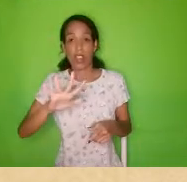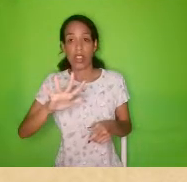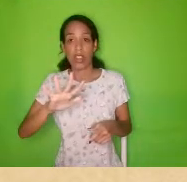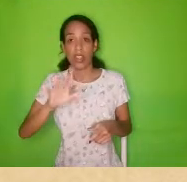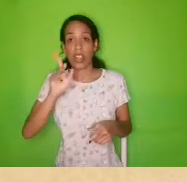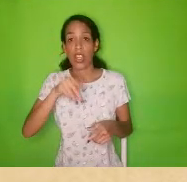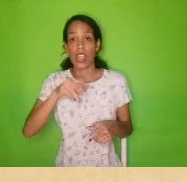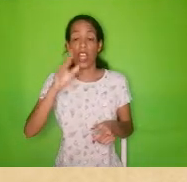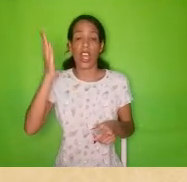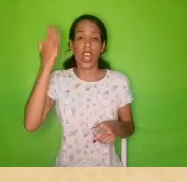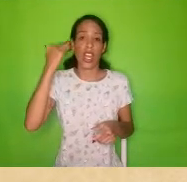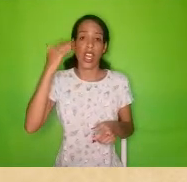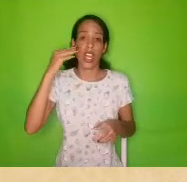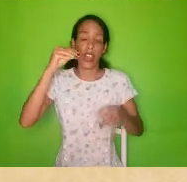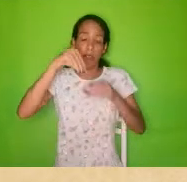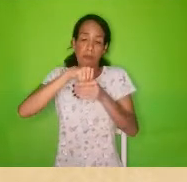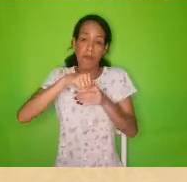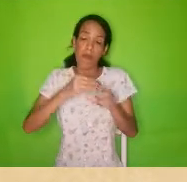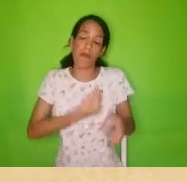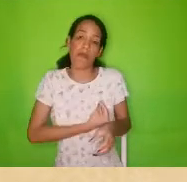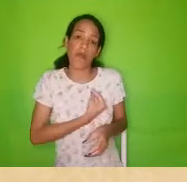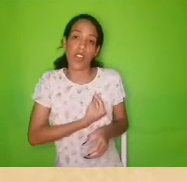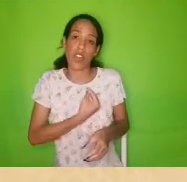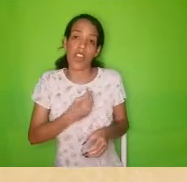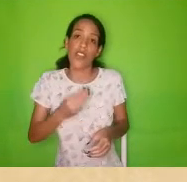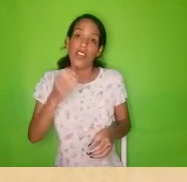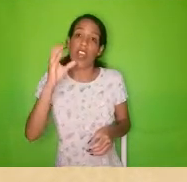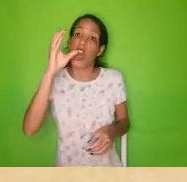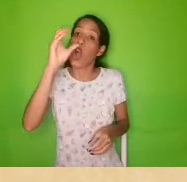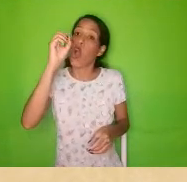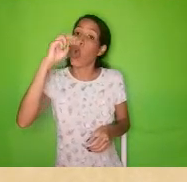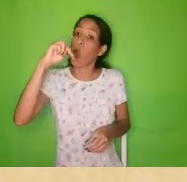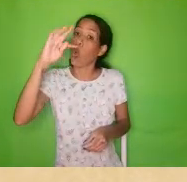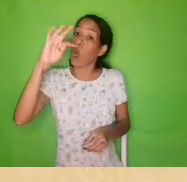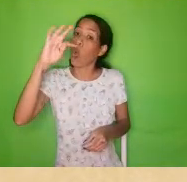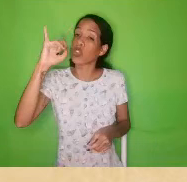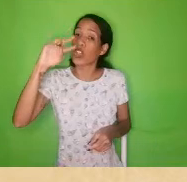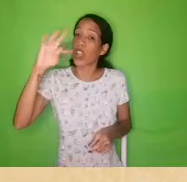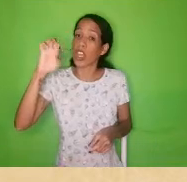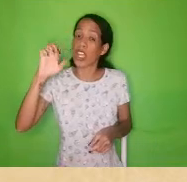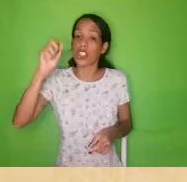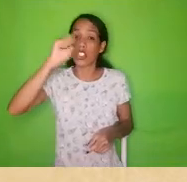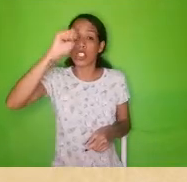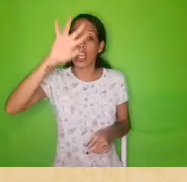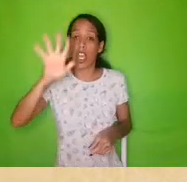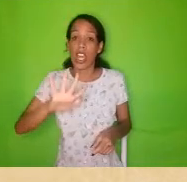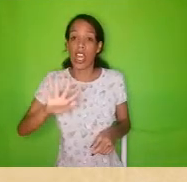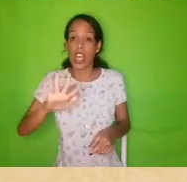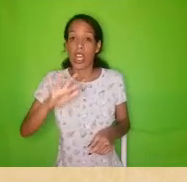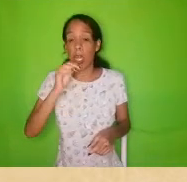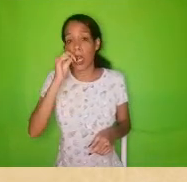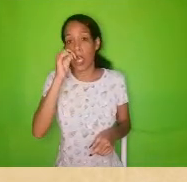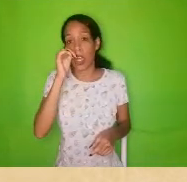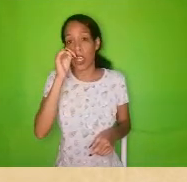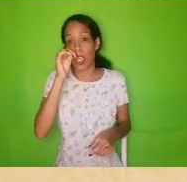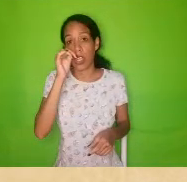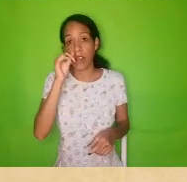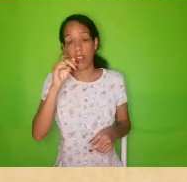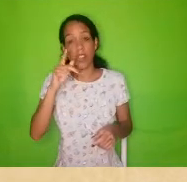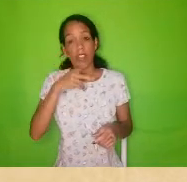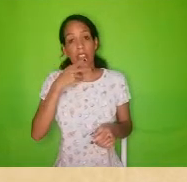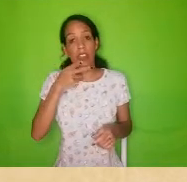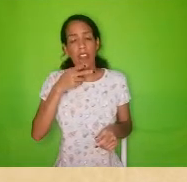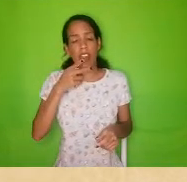África. No continente africano. Né? A gente não fala na Europa, a gente fala na Inglaterra, a gente fala na